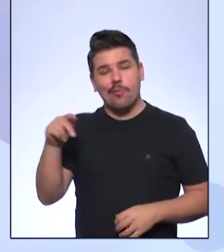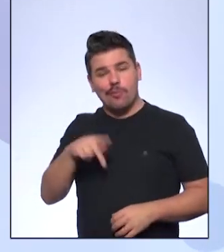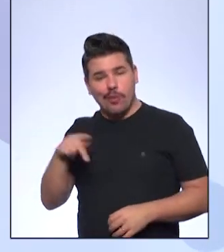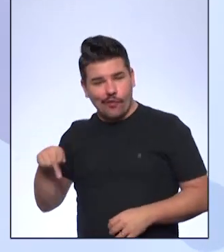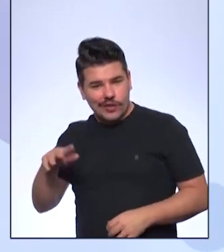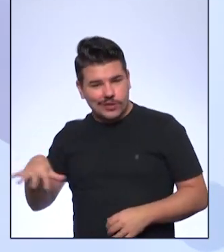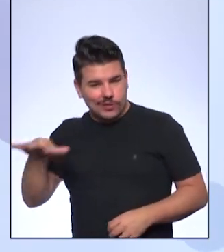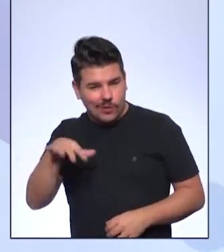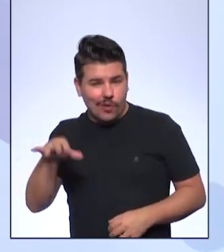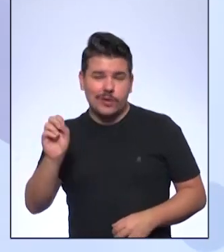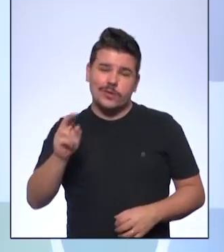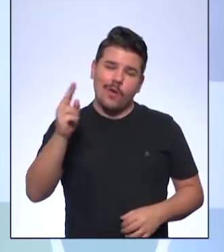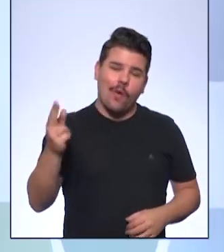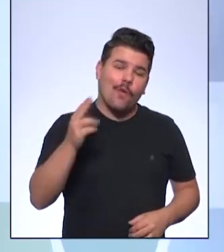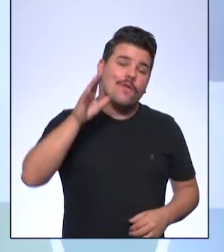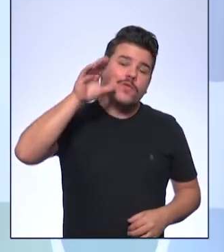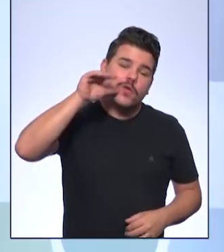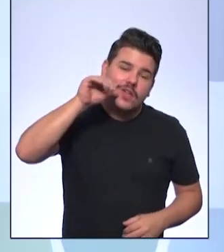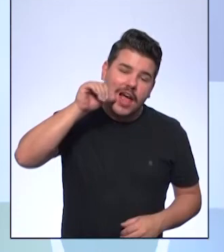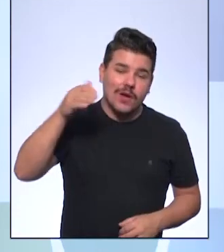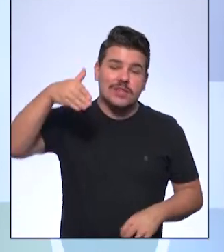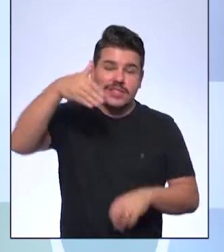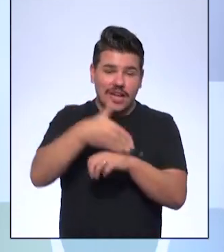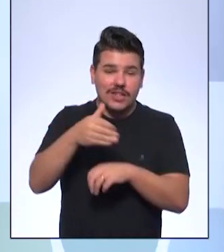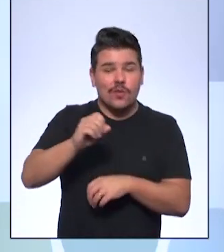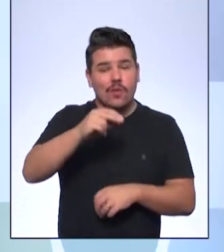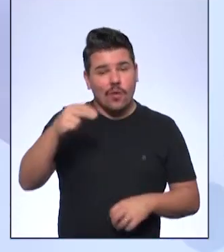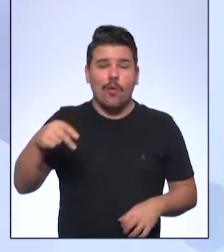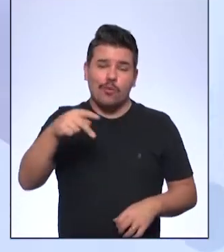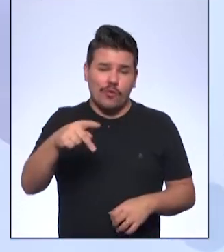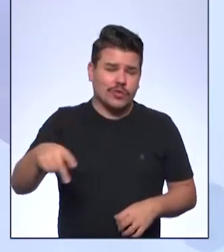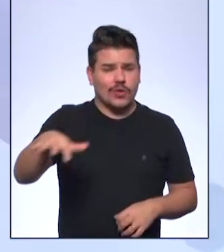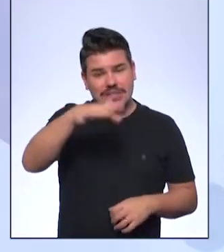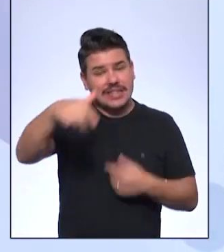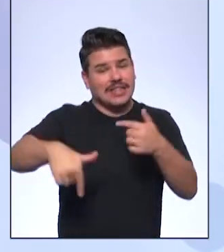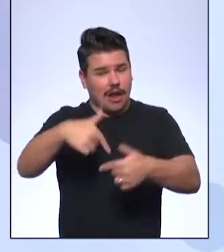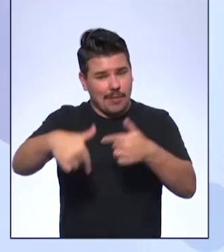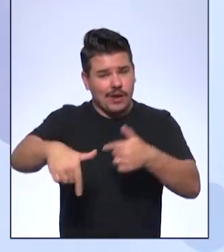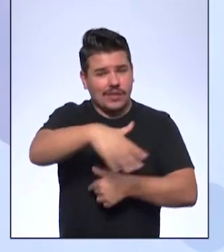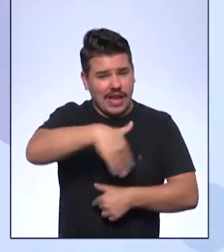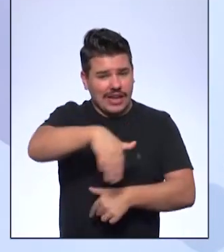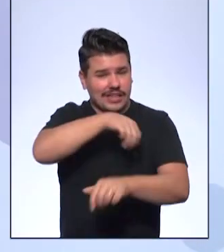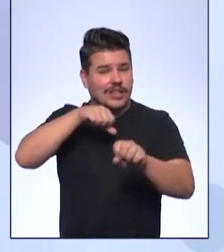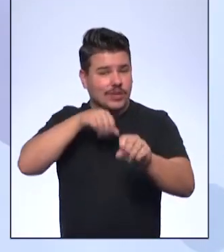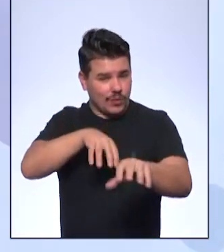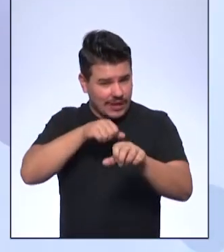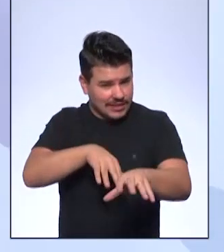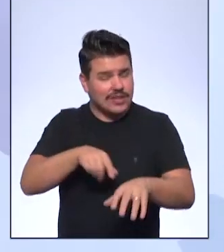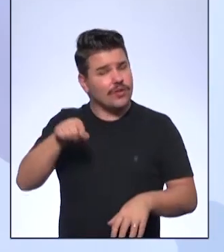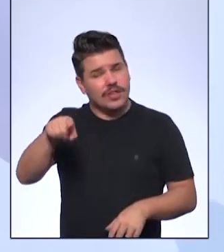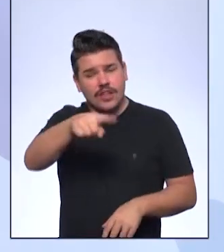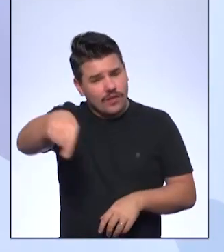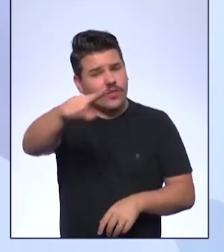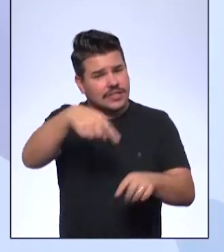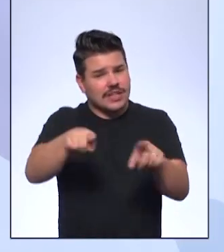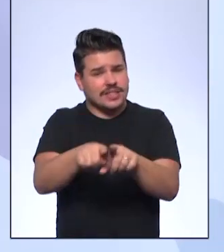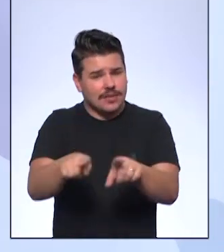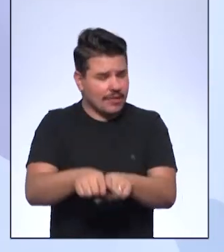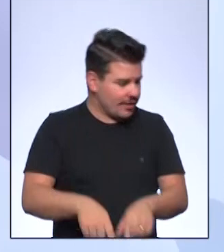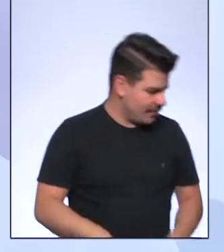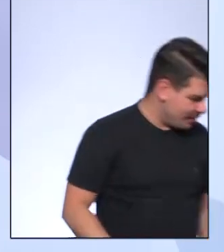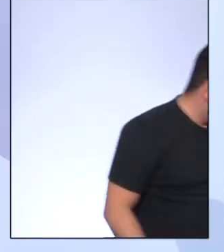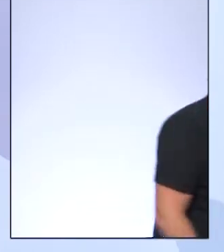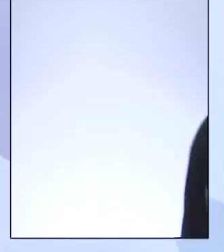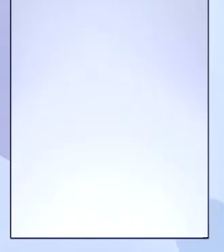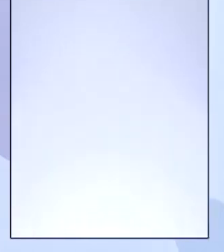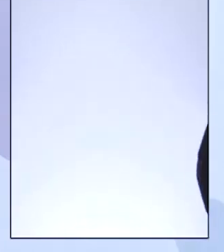professores, né, ou são funcionários, que também são professores, ou trabalham na educação, e vocês. Então, na verdade, é